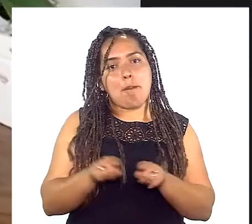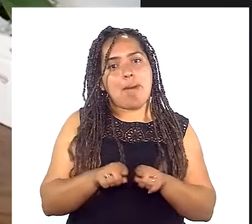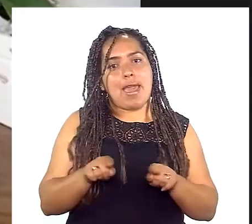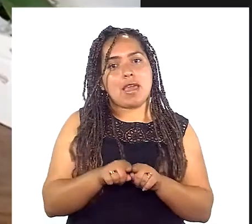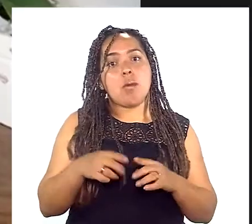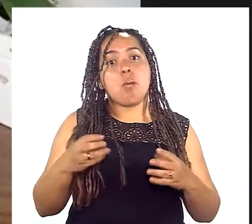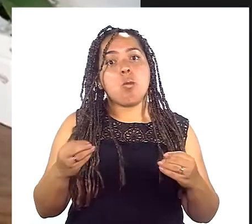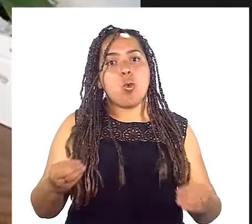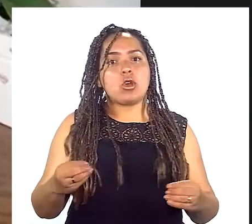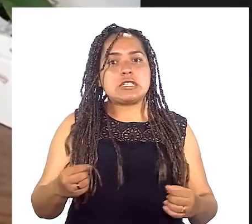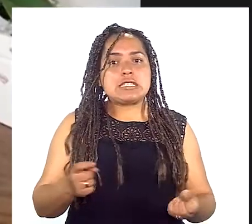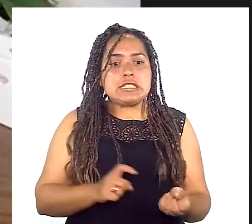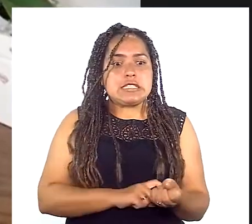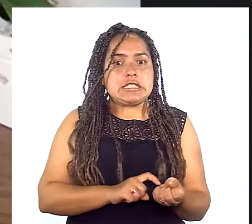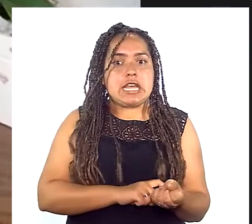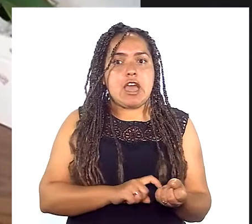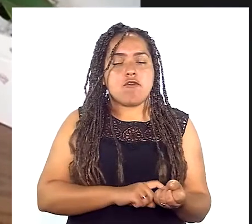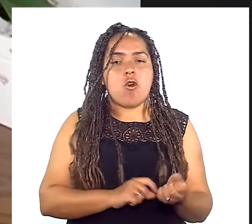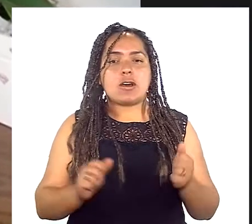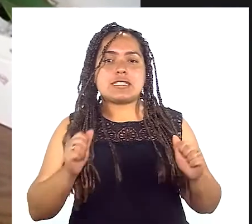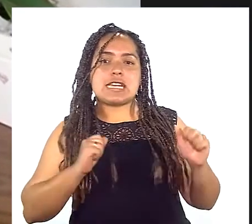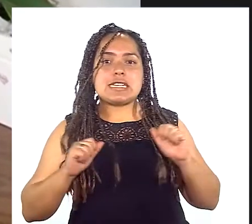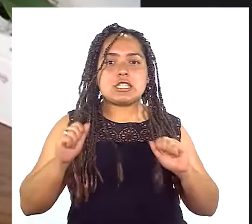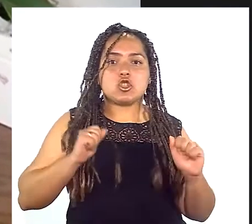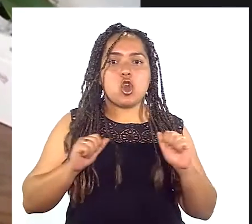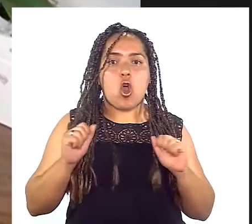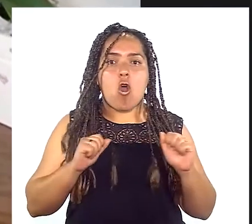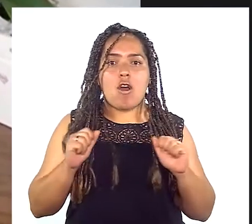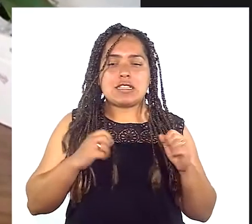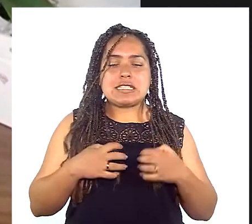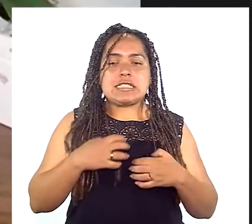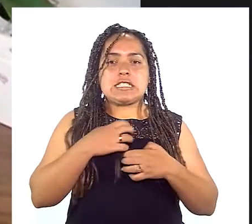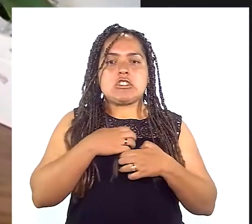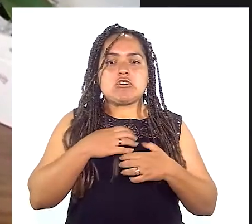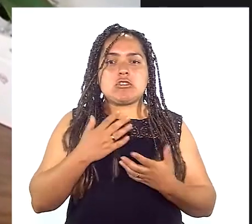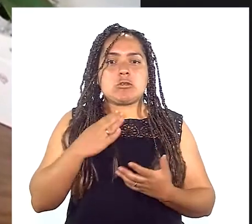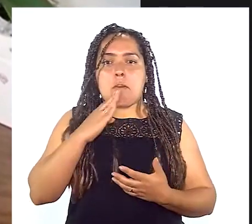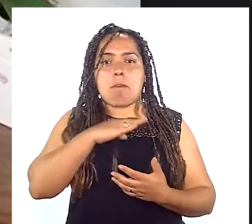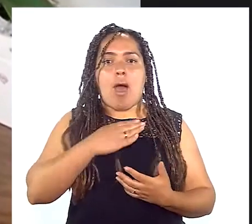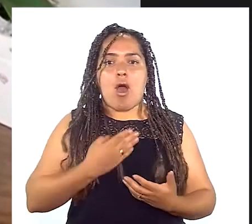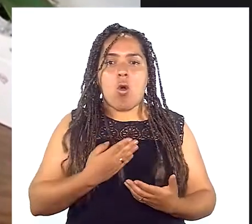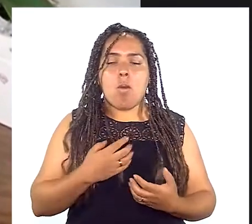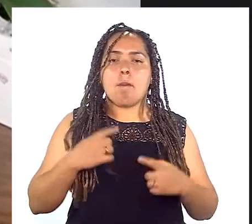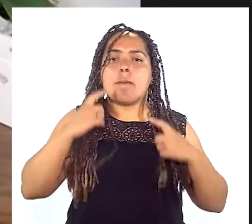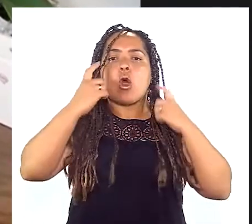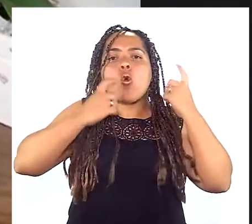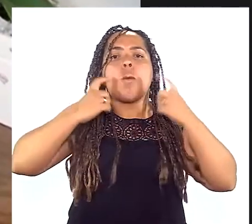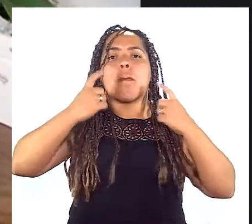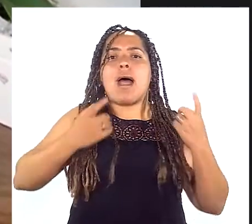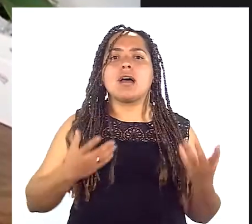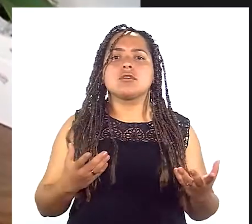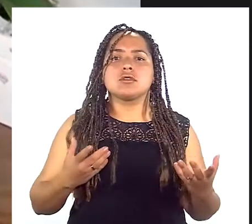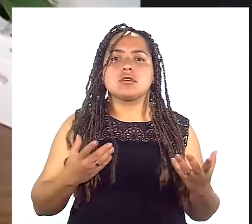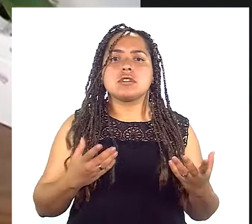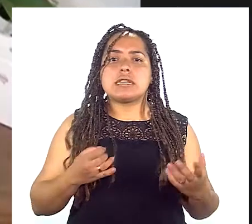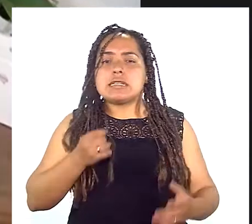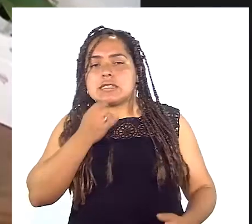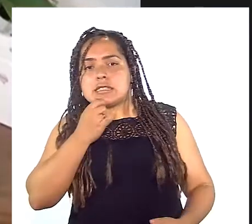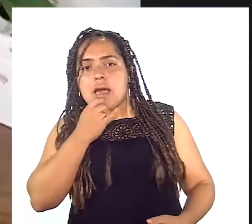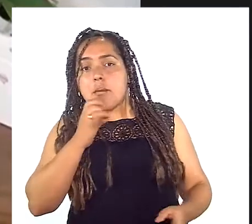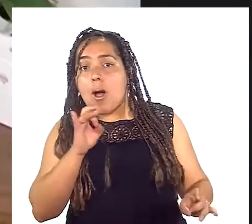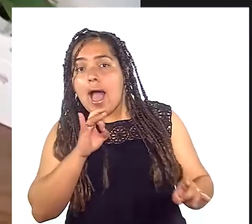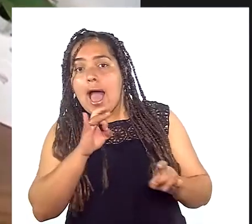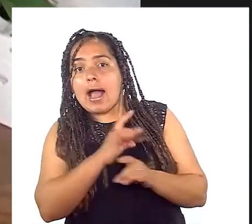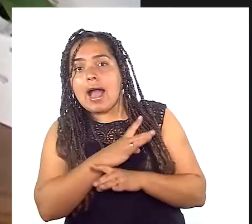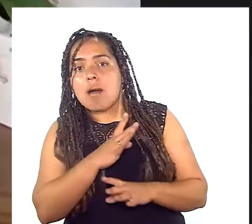Também. Também? Muitas vezes irritadas, com certeza, ansiosas, né? Preocupadas, né? Sempre